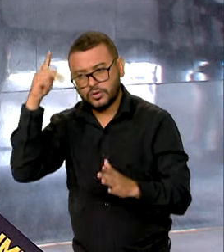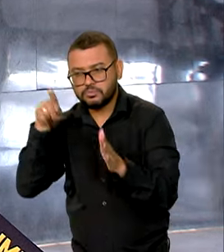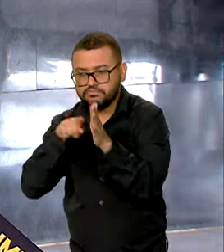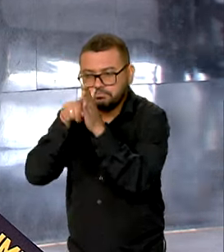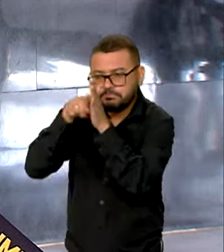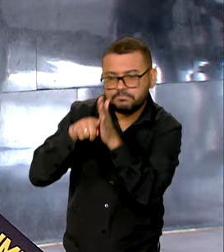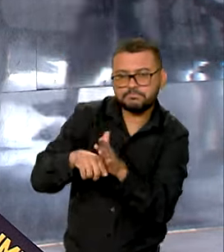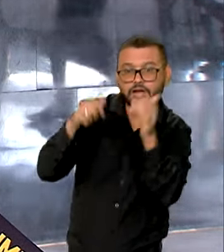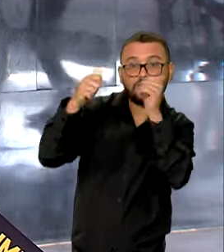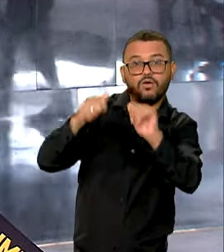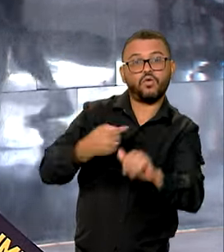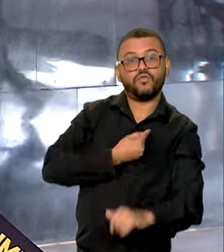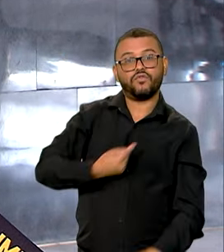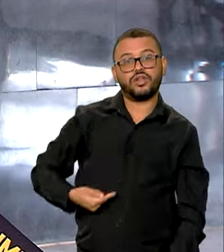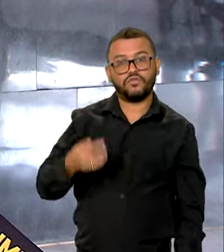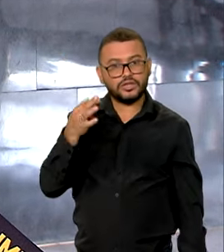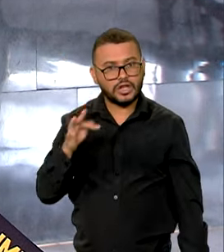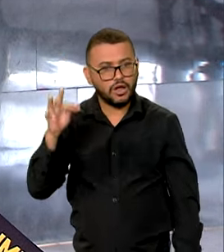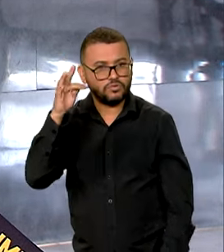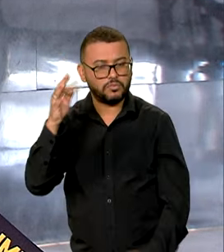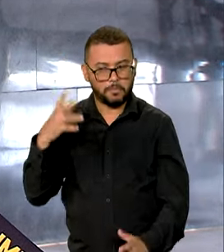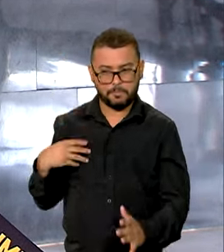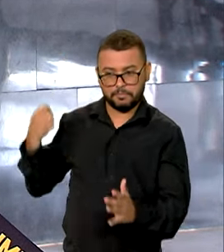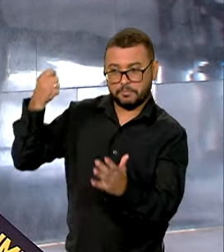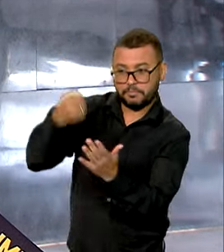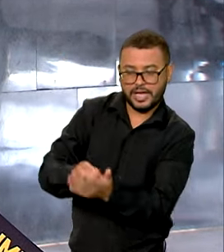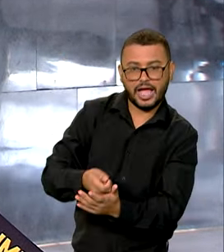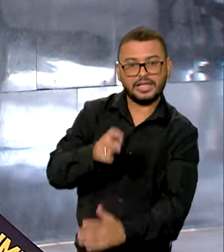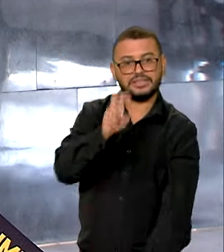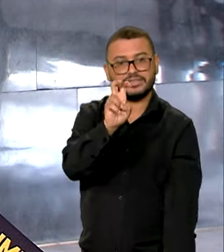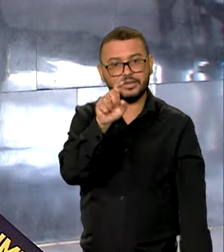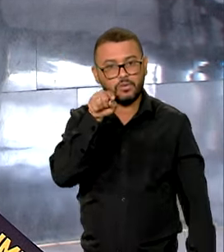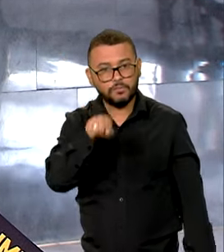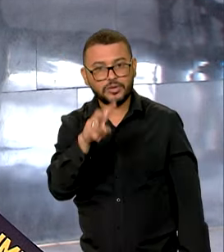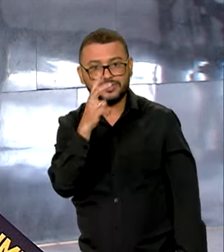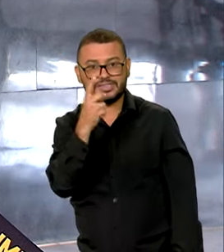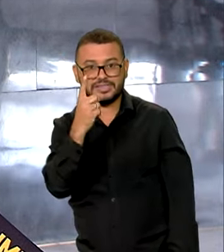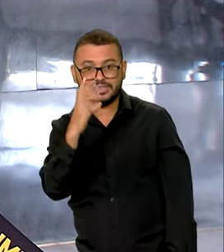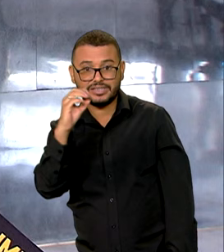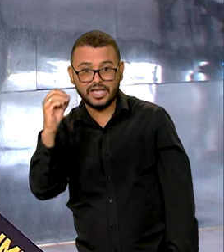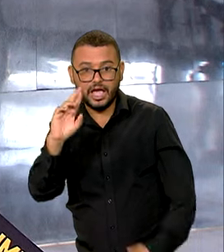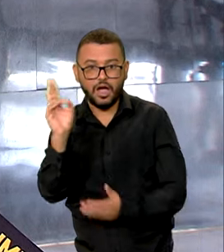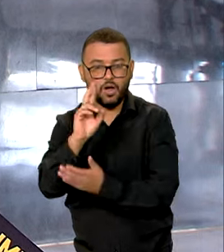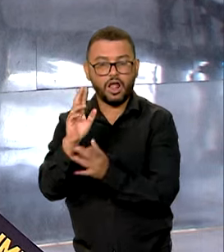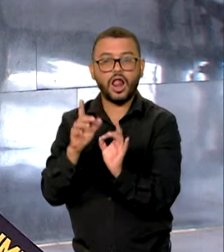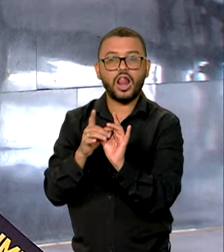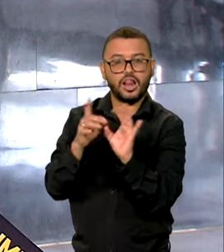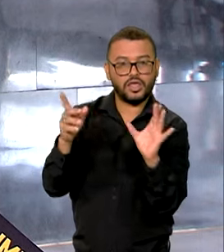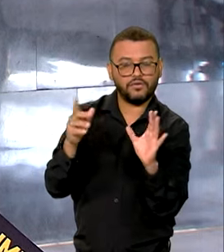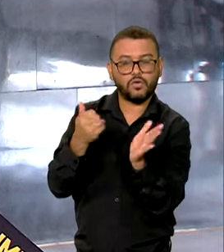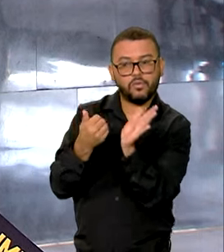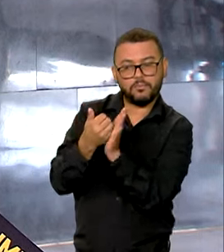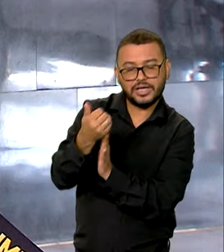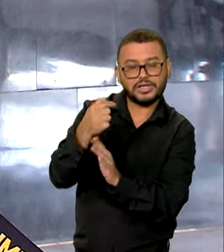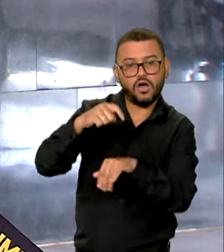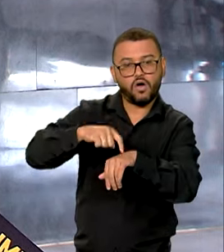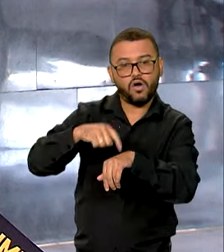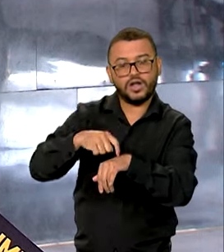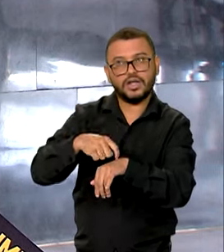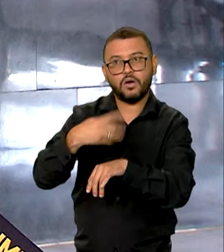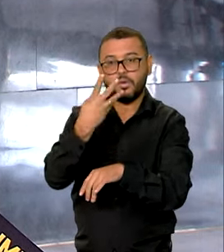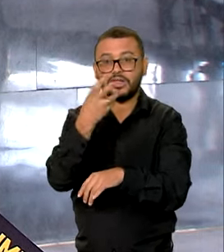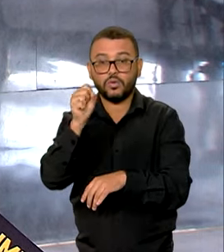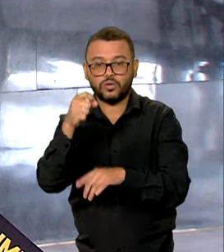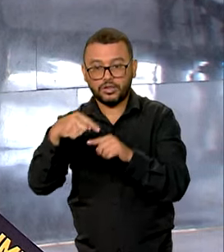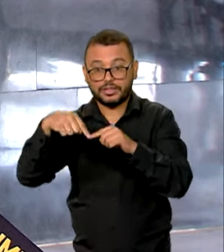governo federal e o pagamento da parcela única do auxílio, no valor de R$ 5.100, ficará disponível em até 48 horas